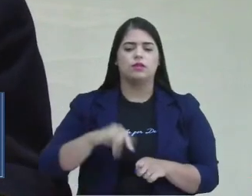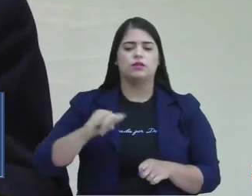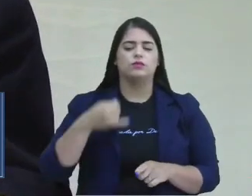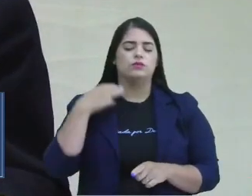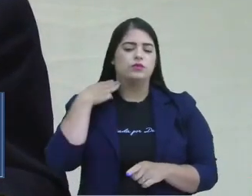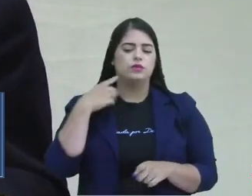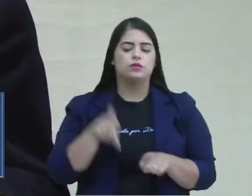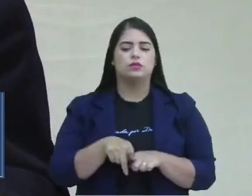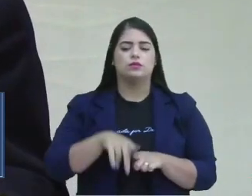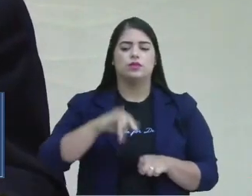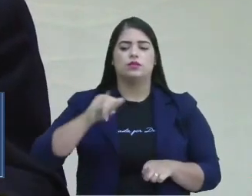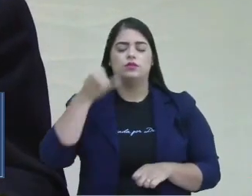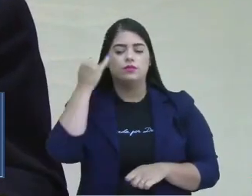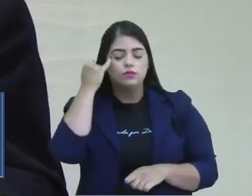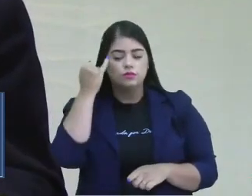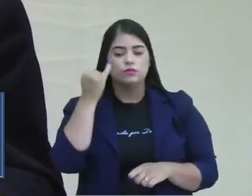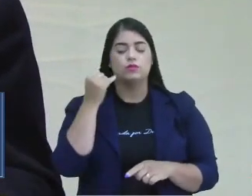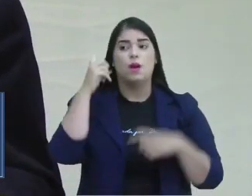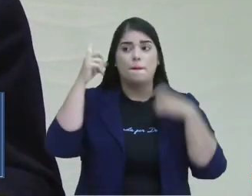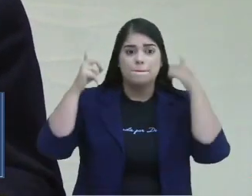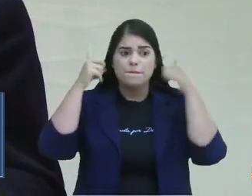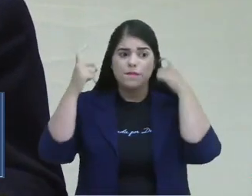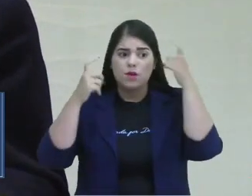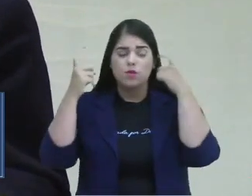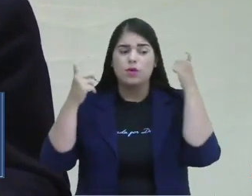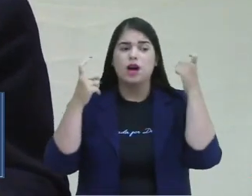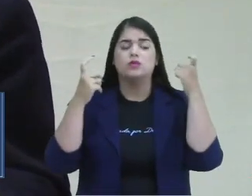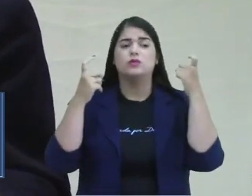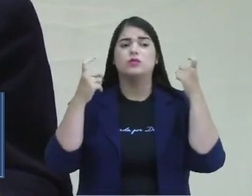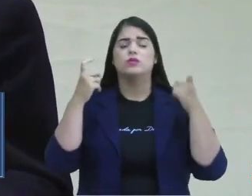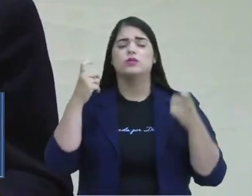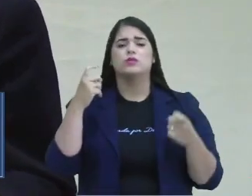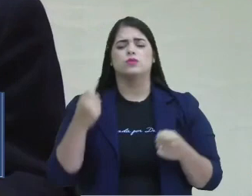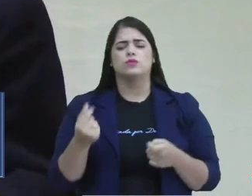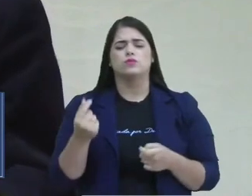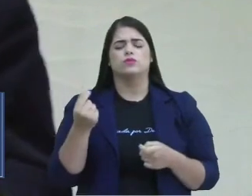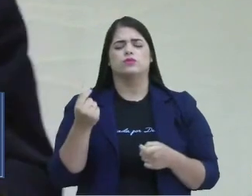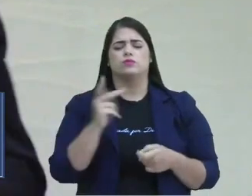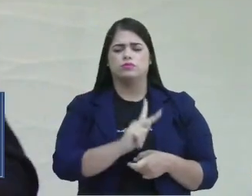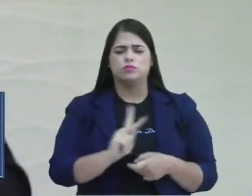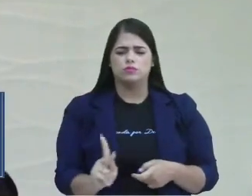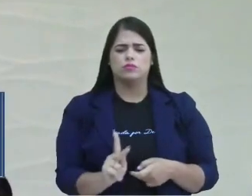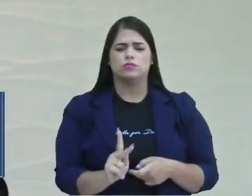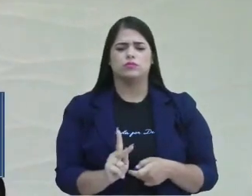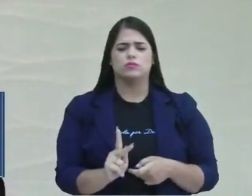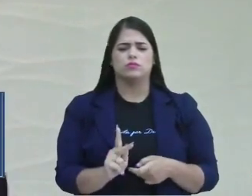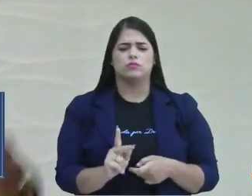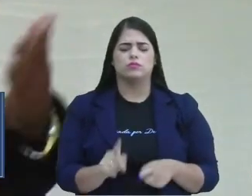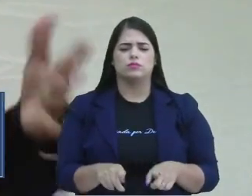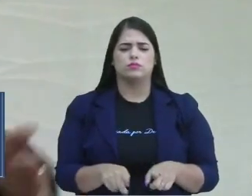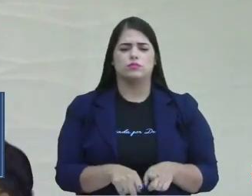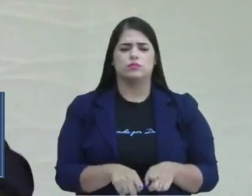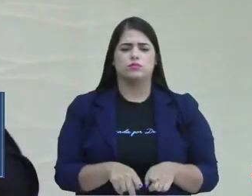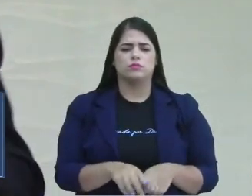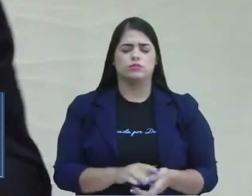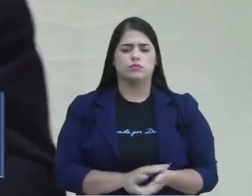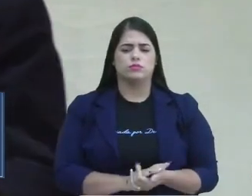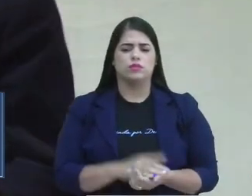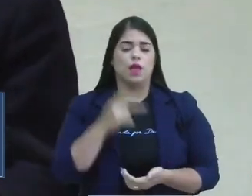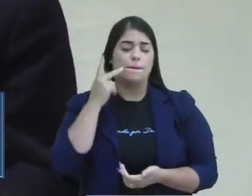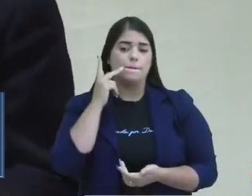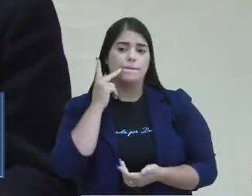sindicato, que muito preocupado também com o aumento dos professores, vereador Rinaldo, vereador Pachequinho, agora o vereador